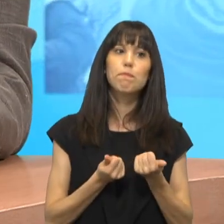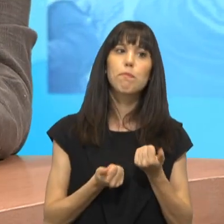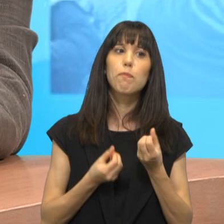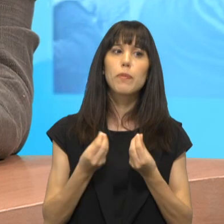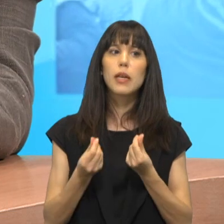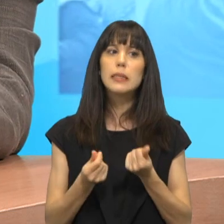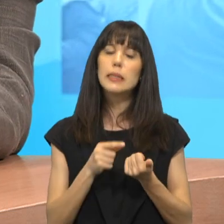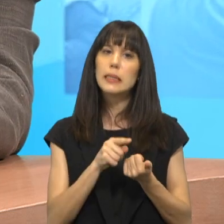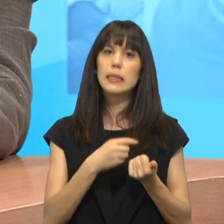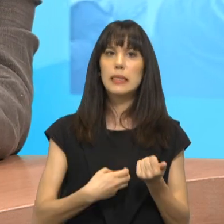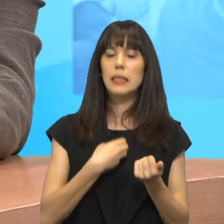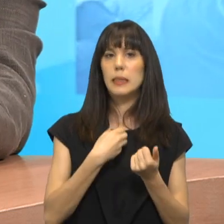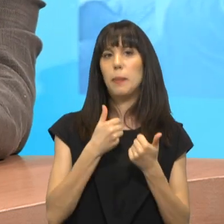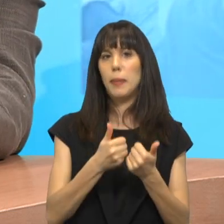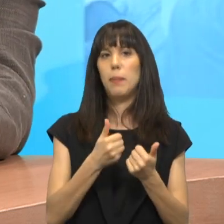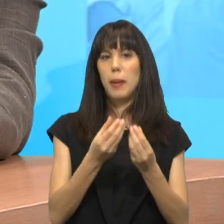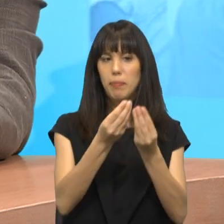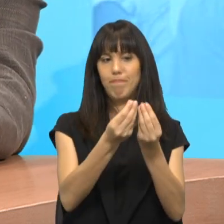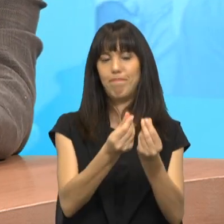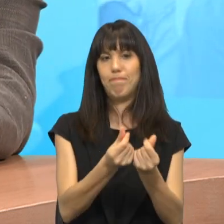a não se sentir já bem nesta pele